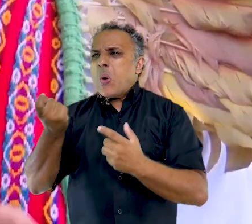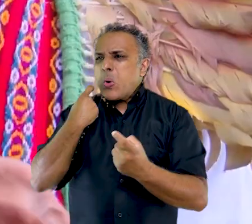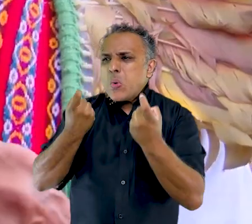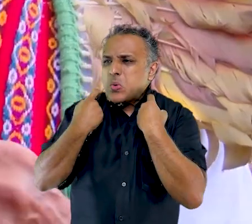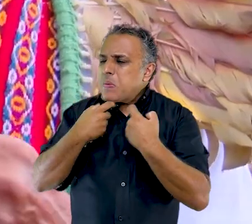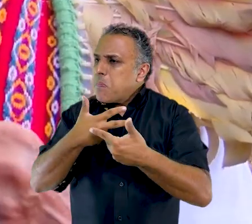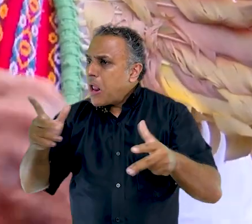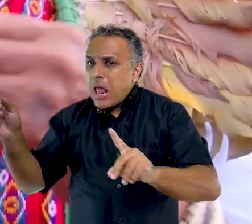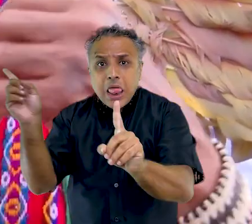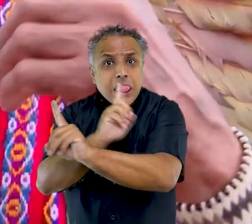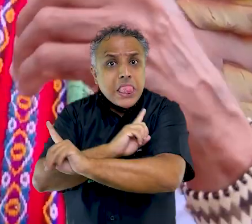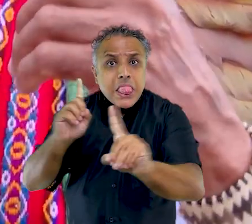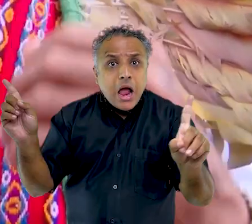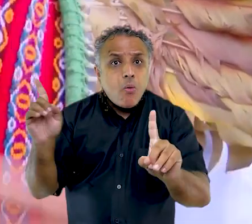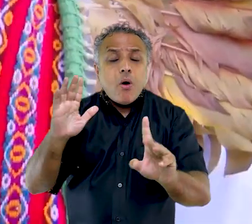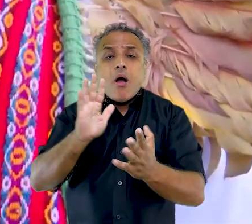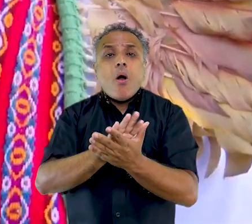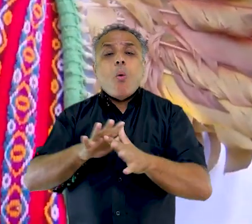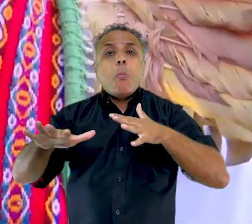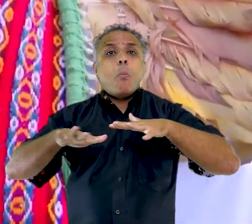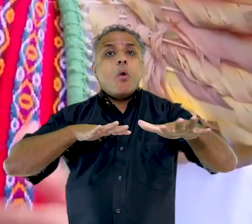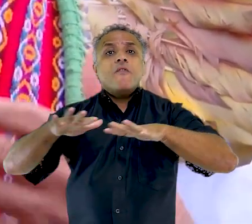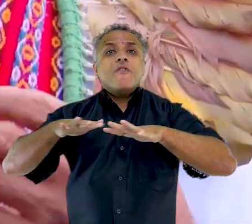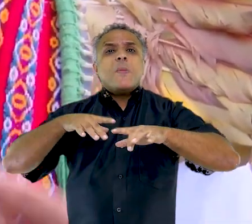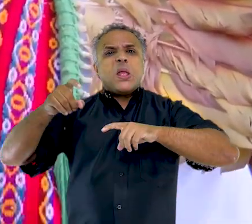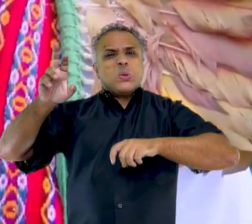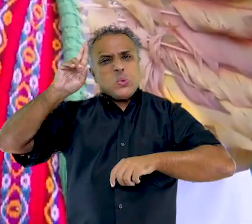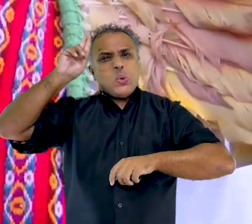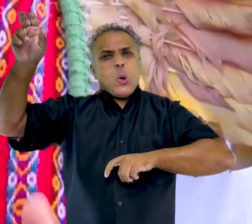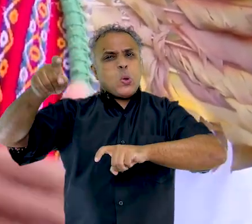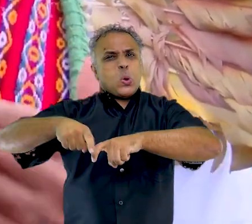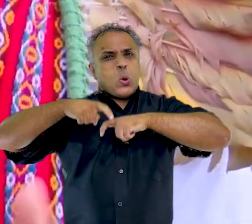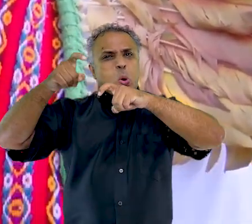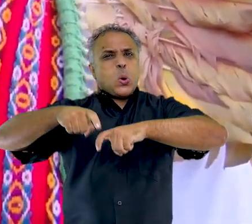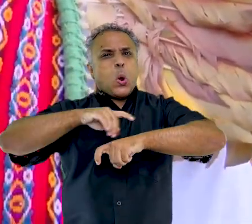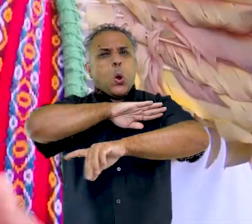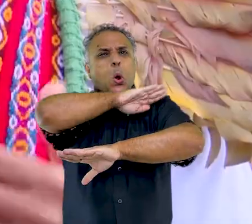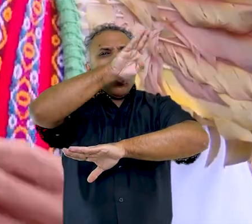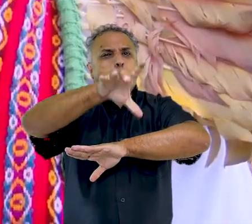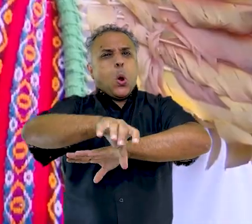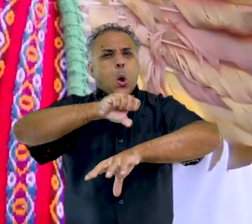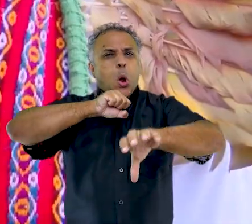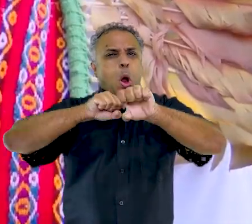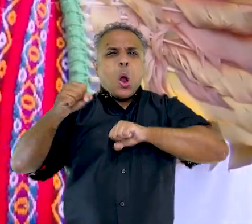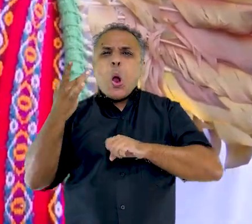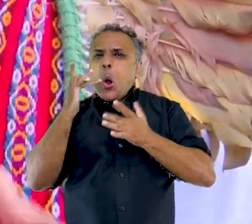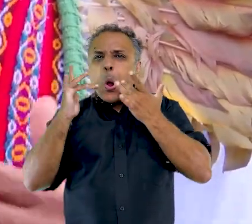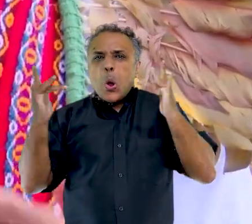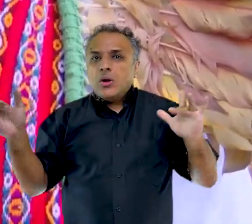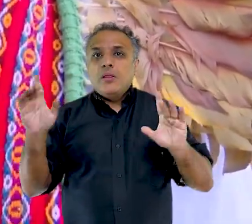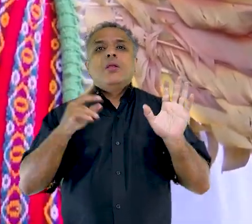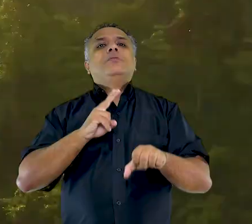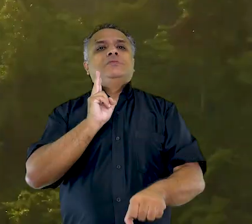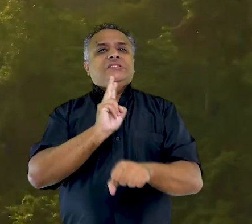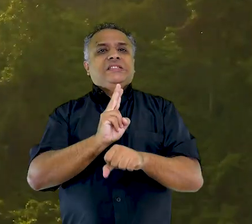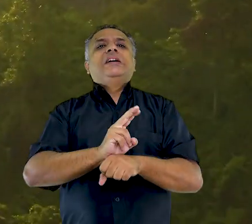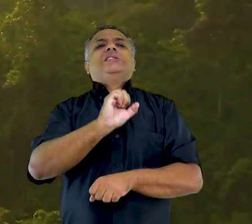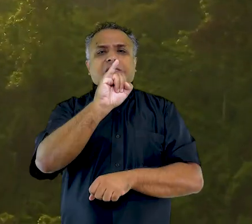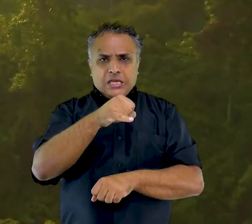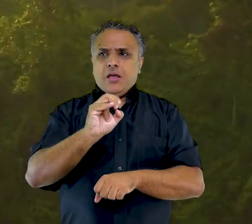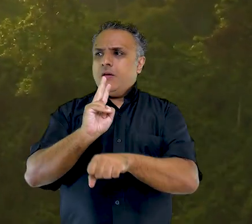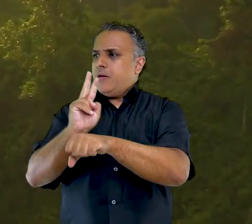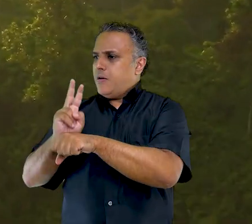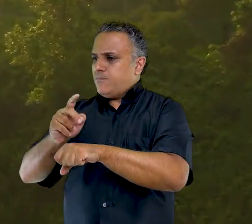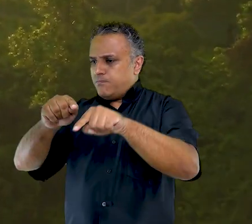ao movimento dos fazendeiros, dos garimpeiros, e sim a preservação, e sim a demarcação das terras